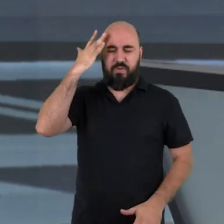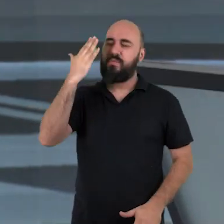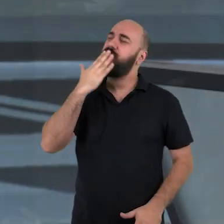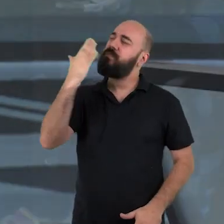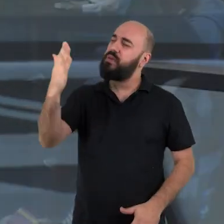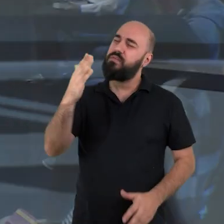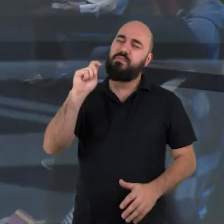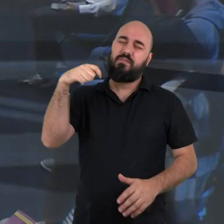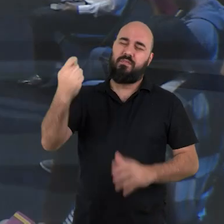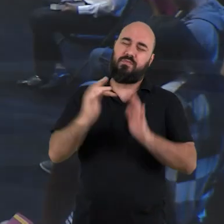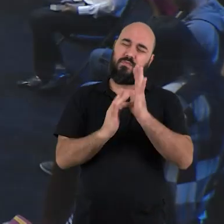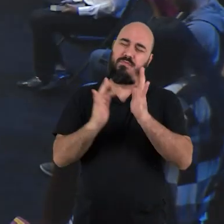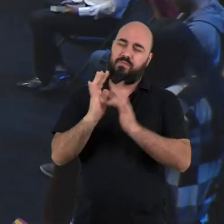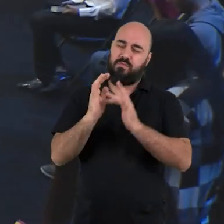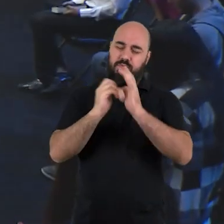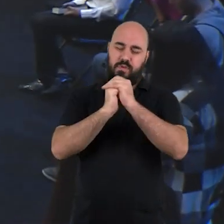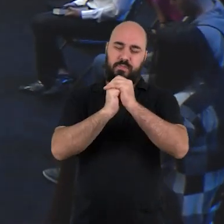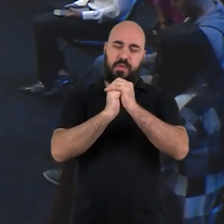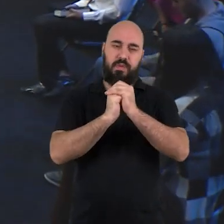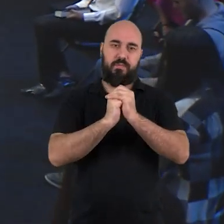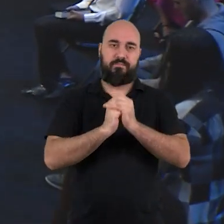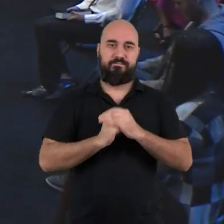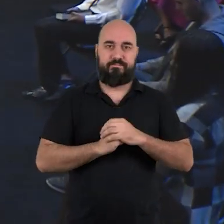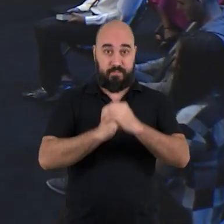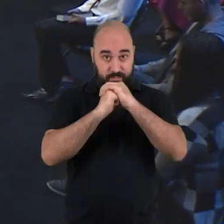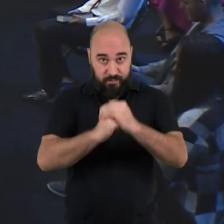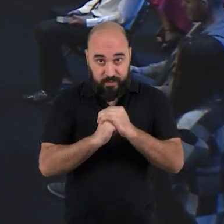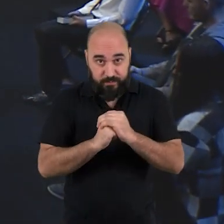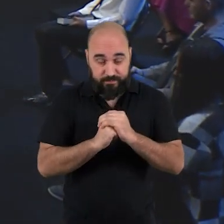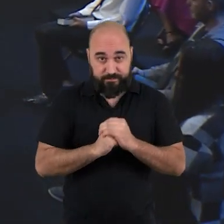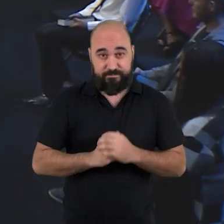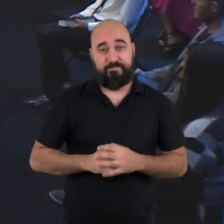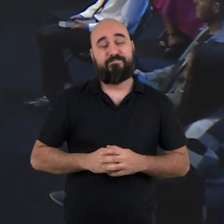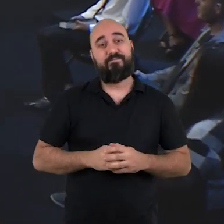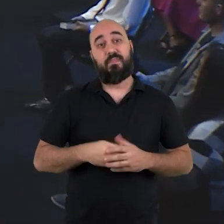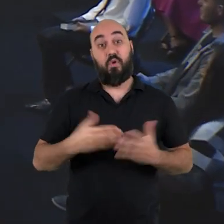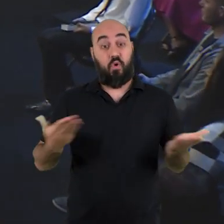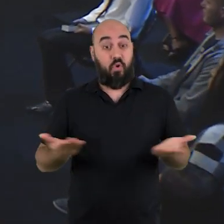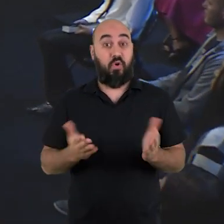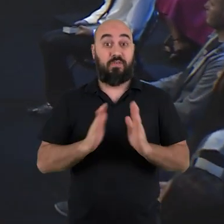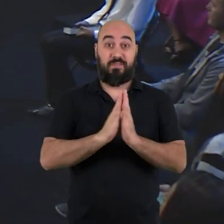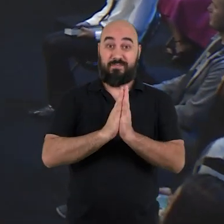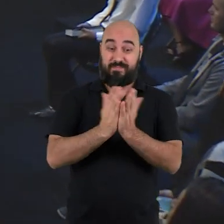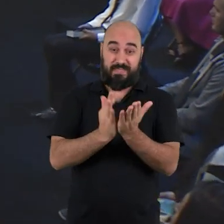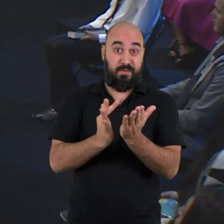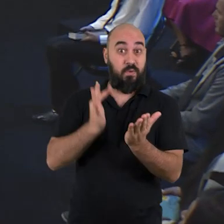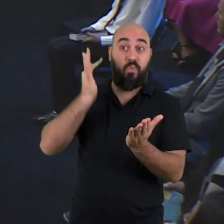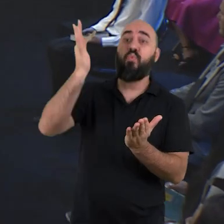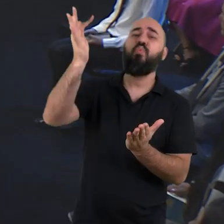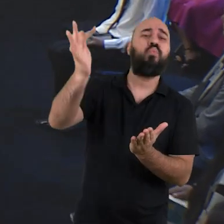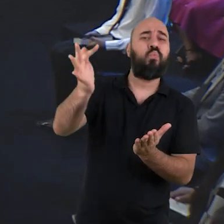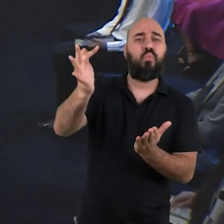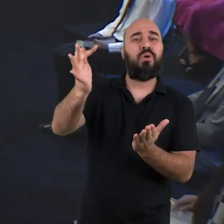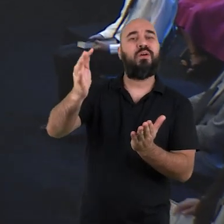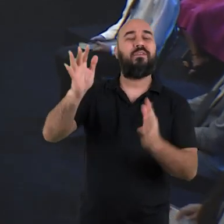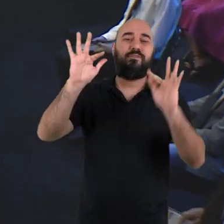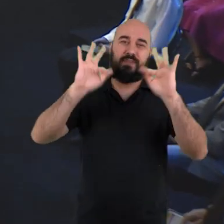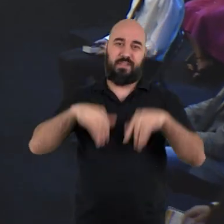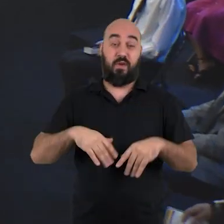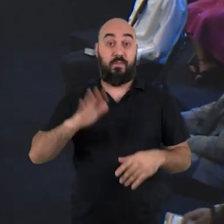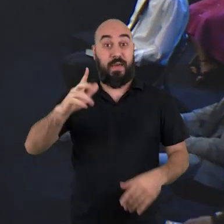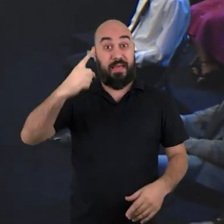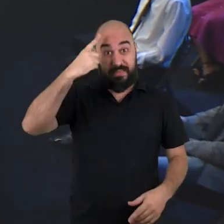é o que eu lhe peço no nome de Jesus. Amém. O Arana do Futuro termina agora. A gente